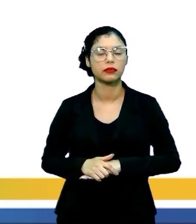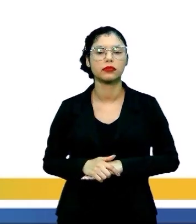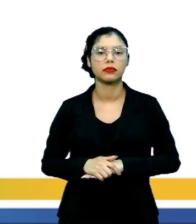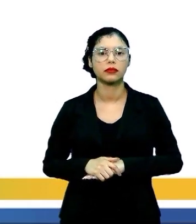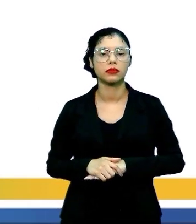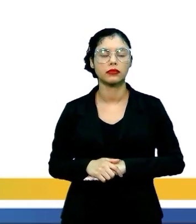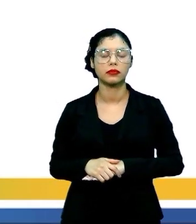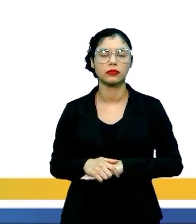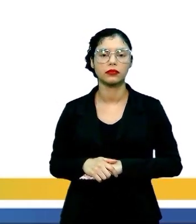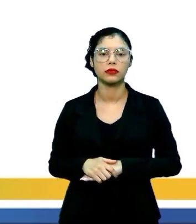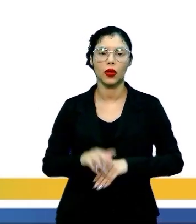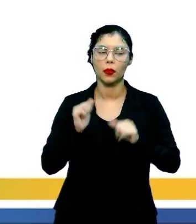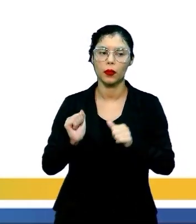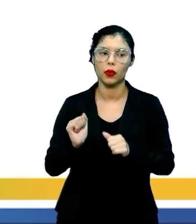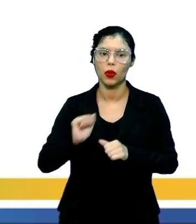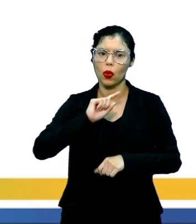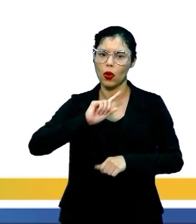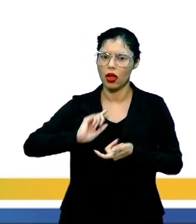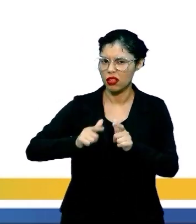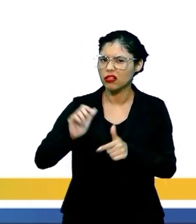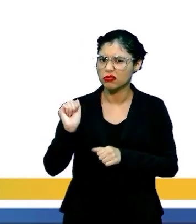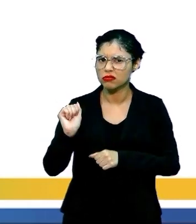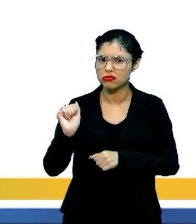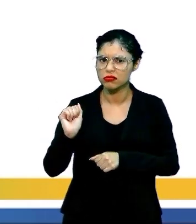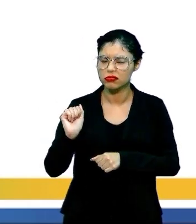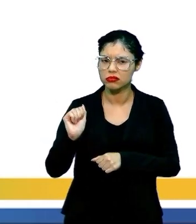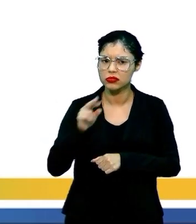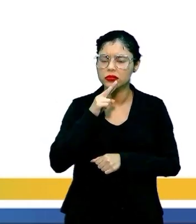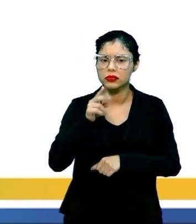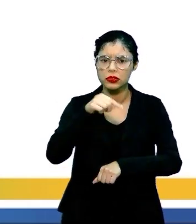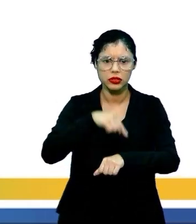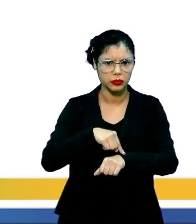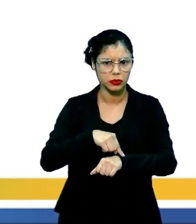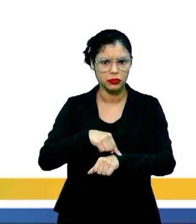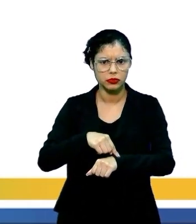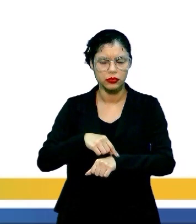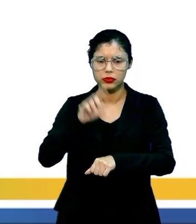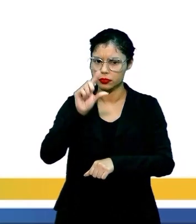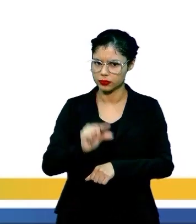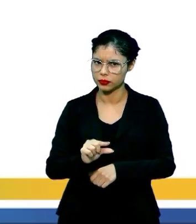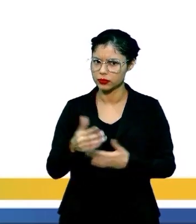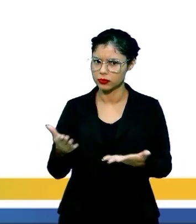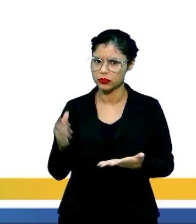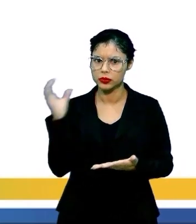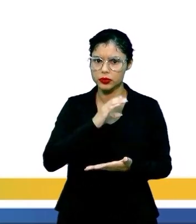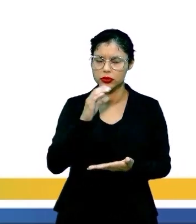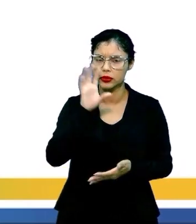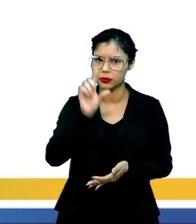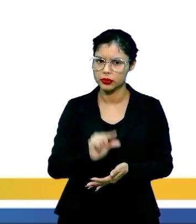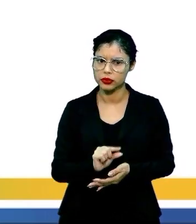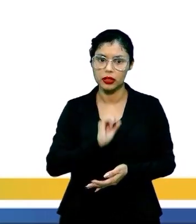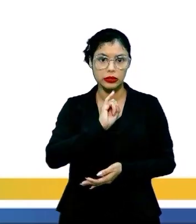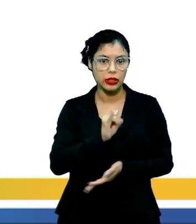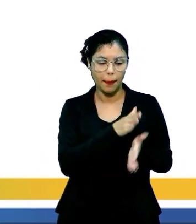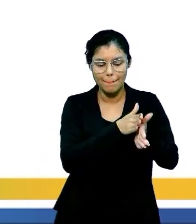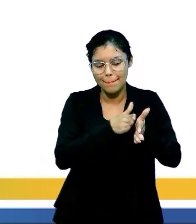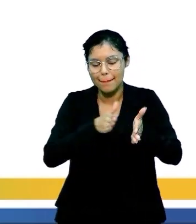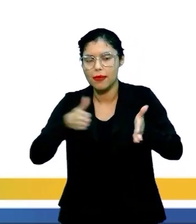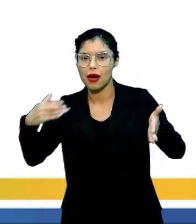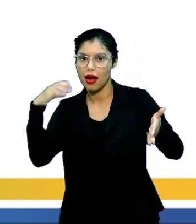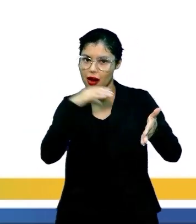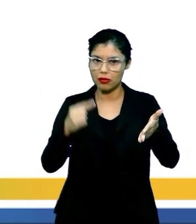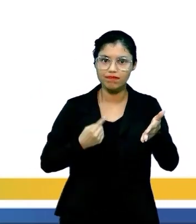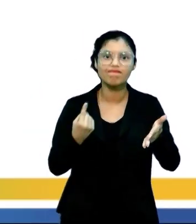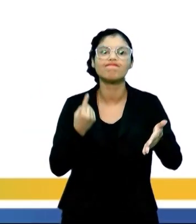será se eu poderia marcar a letra A, que corresponde a tempo em velocidade baixa? Obviamente não. Se ela passou maior tempo em